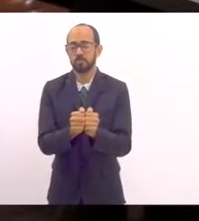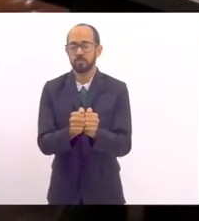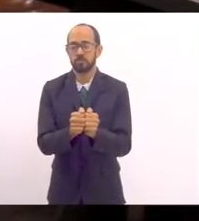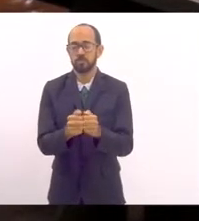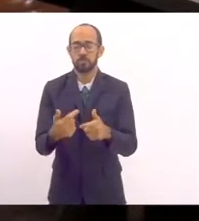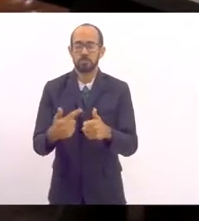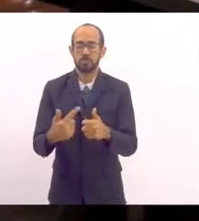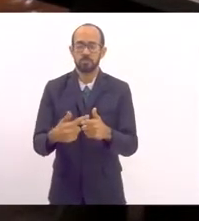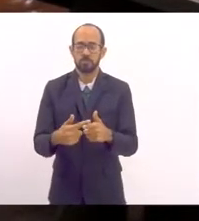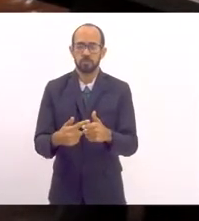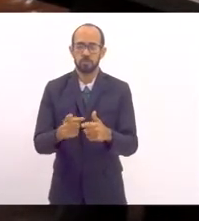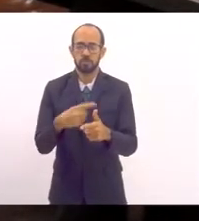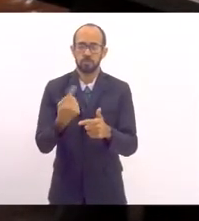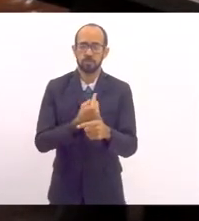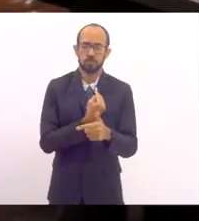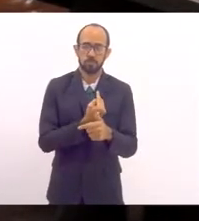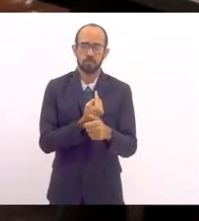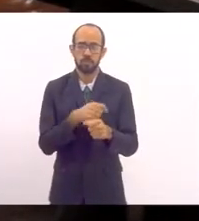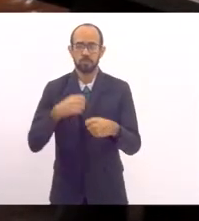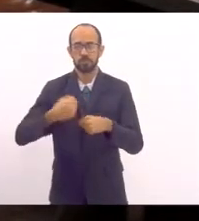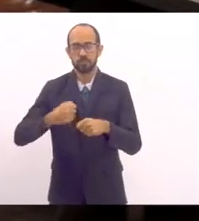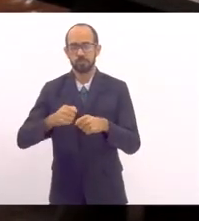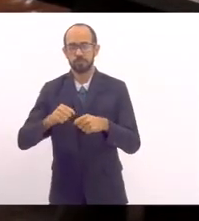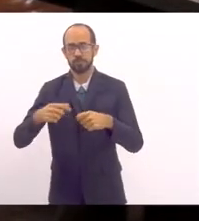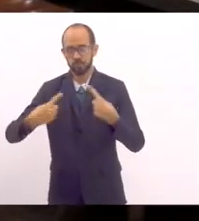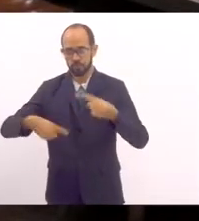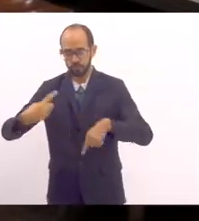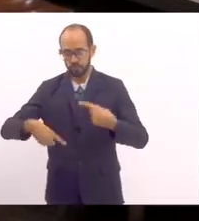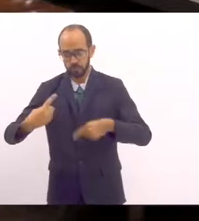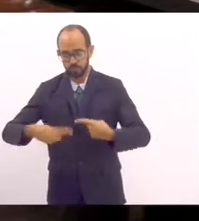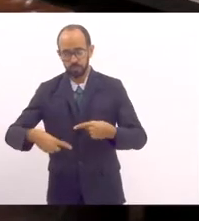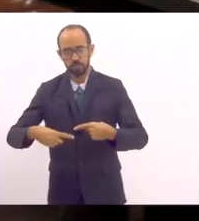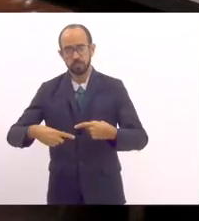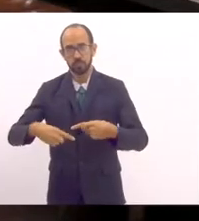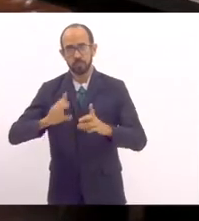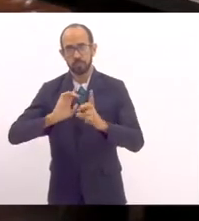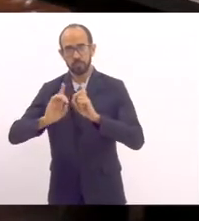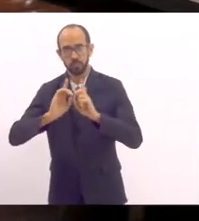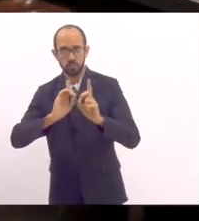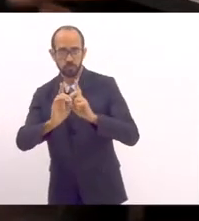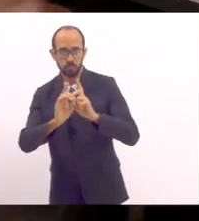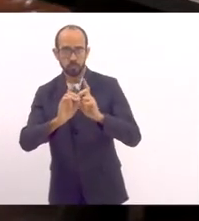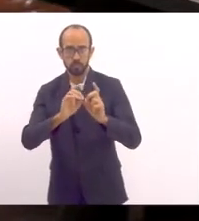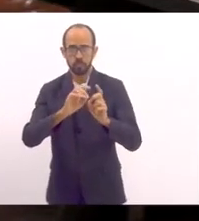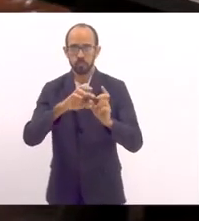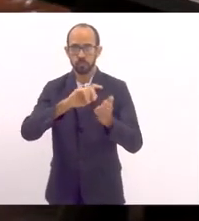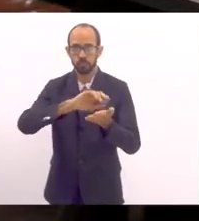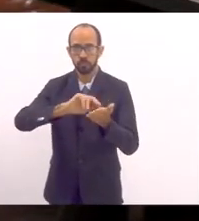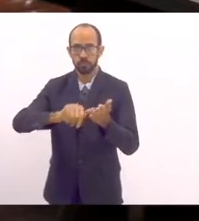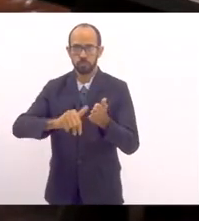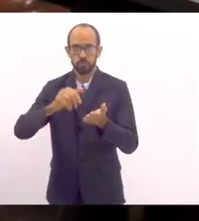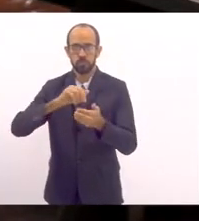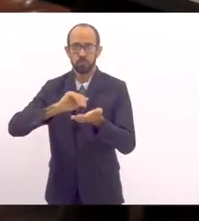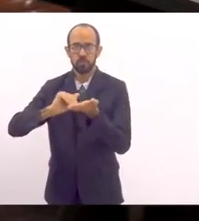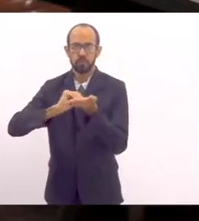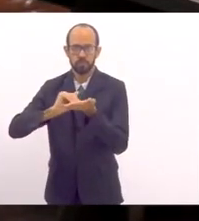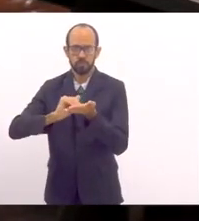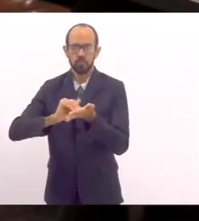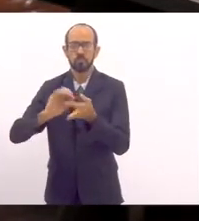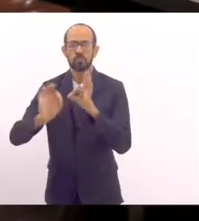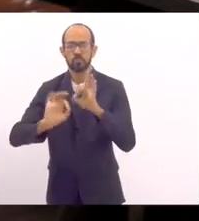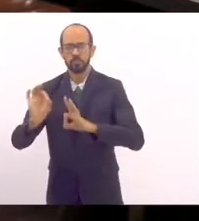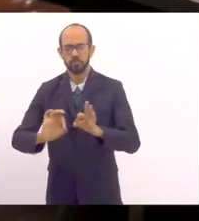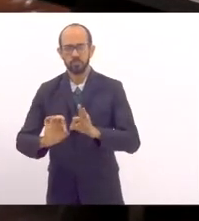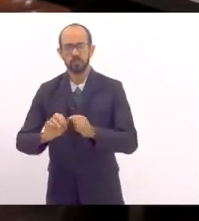porque a gente é transversal, a gente precisa do ambiente, do esporte, da cultura, do planejamento, da Secretaria de Fazenda do Estado, enfim,